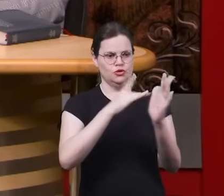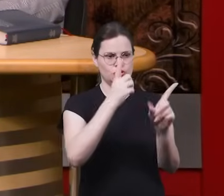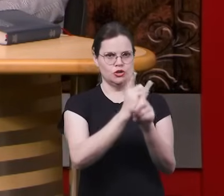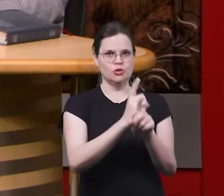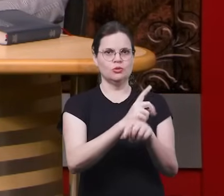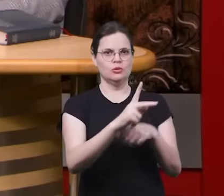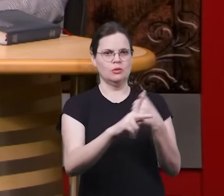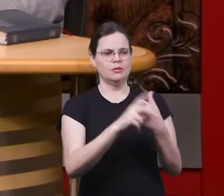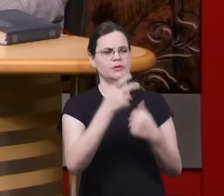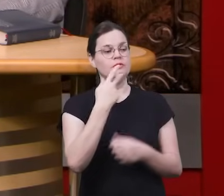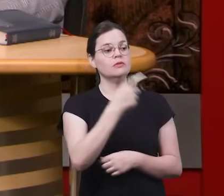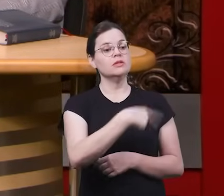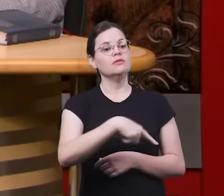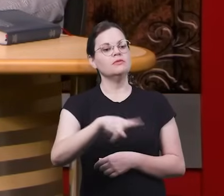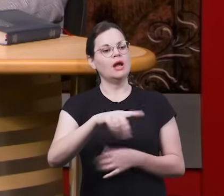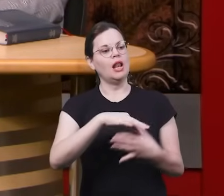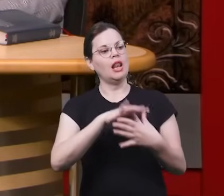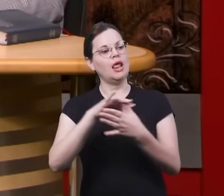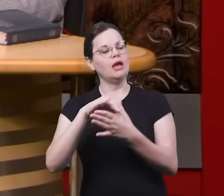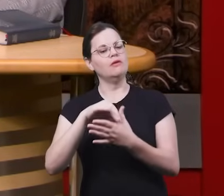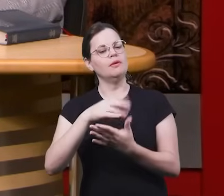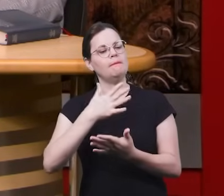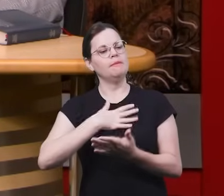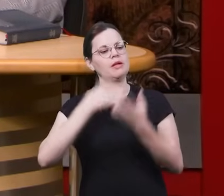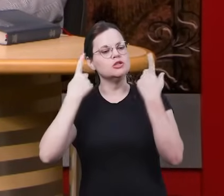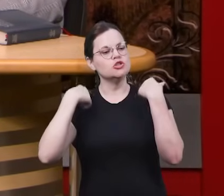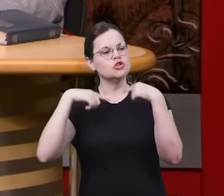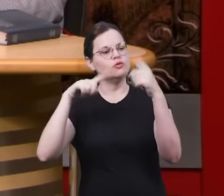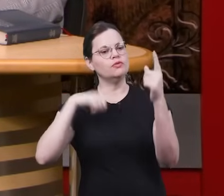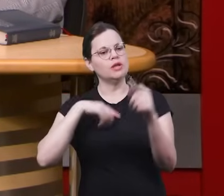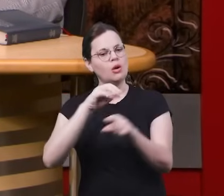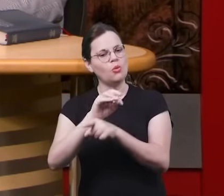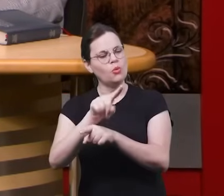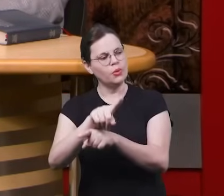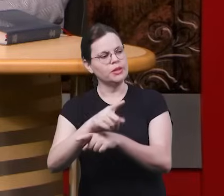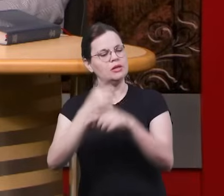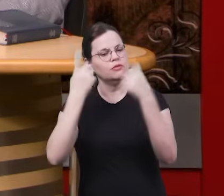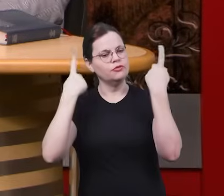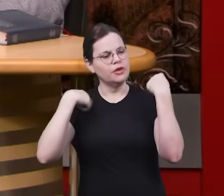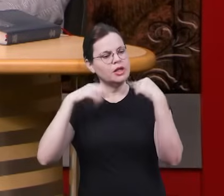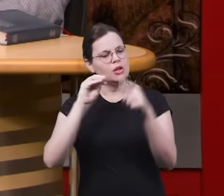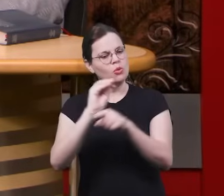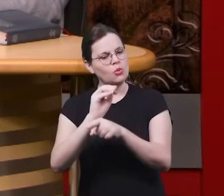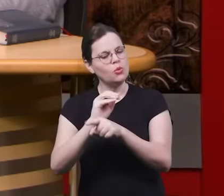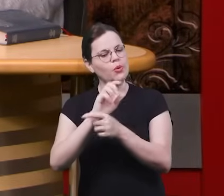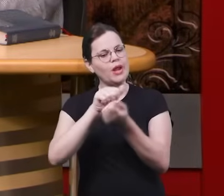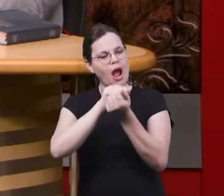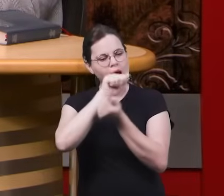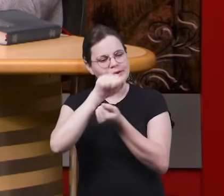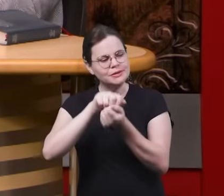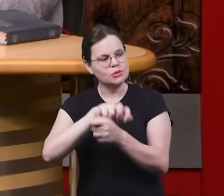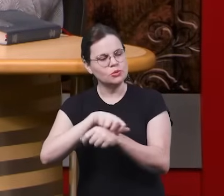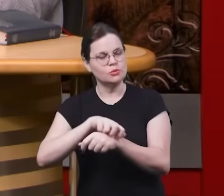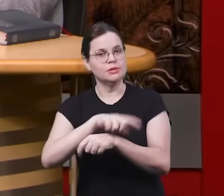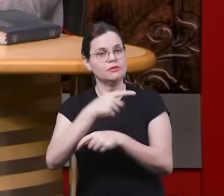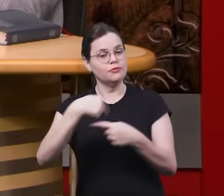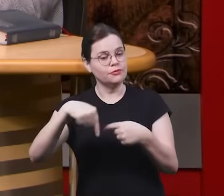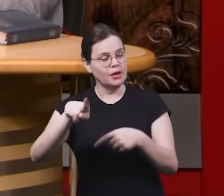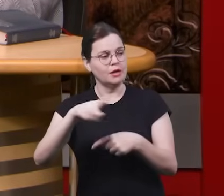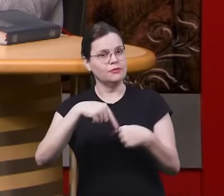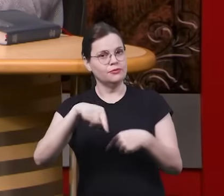com ele. Apacenta as minhas ovelhas, apacenta as minhas ovelhas, apacenta as minhas ovelhas. Né?